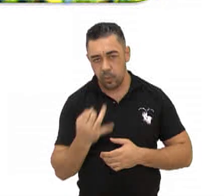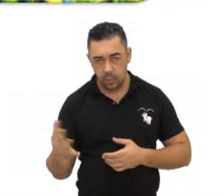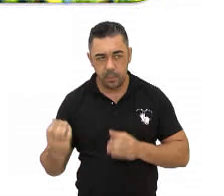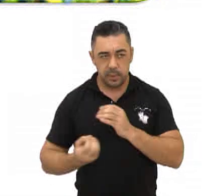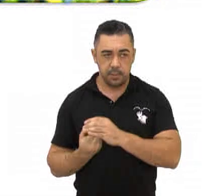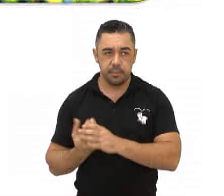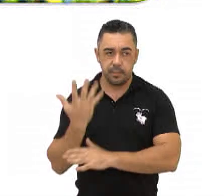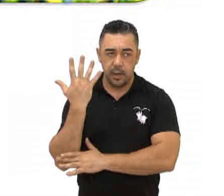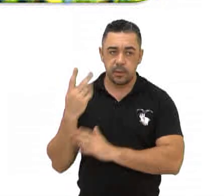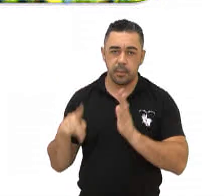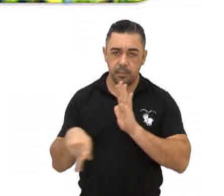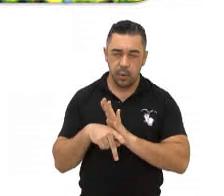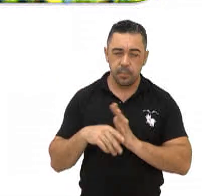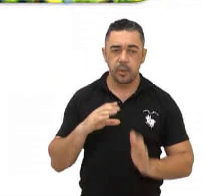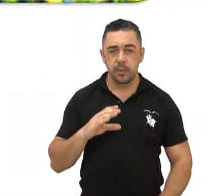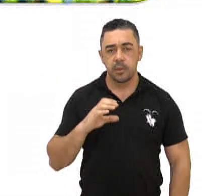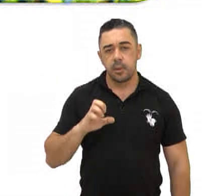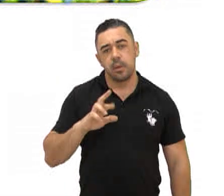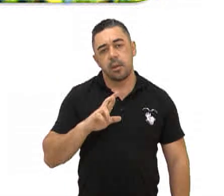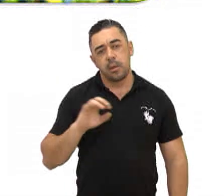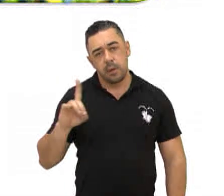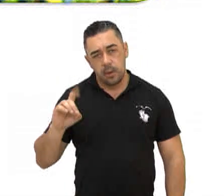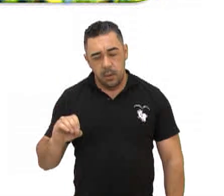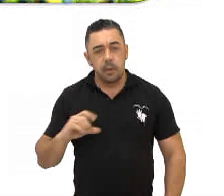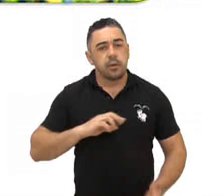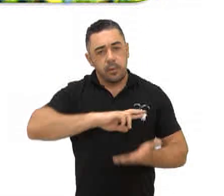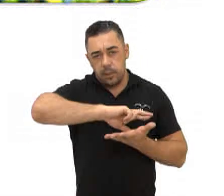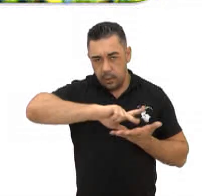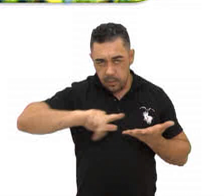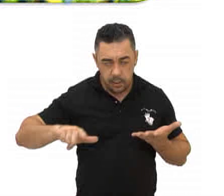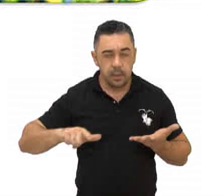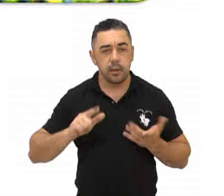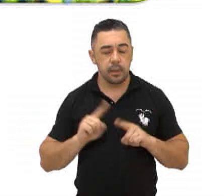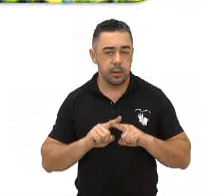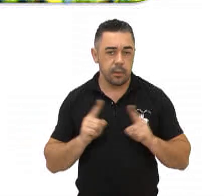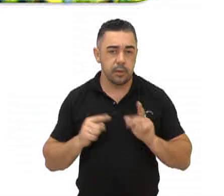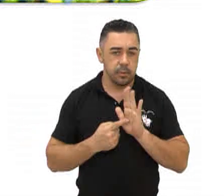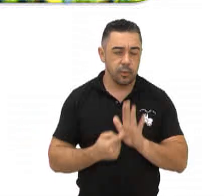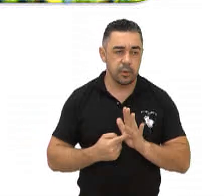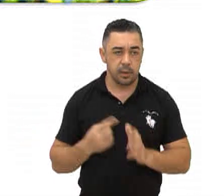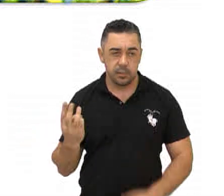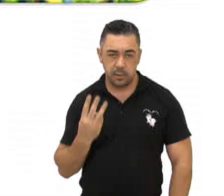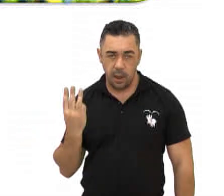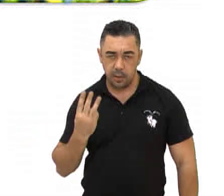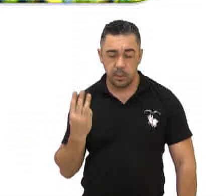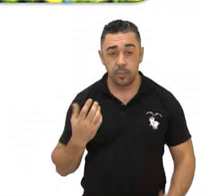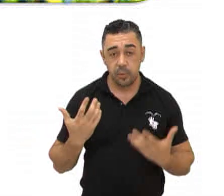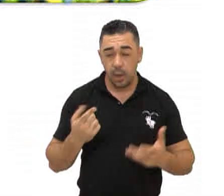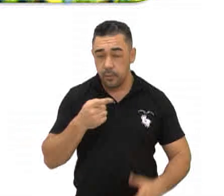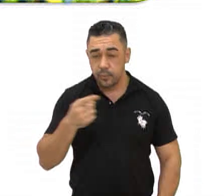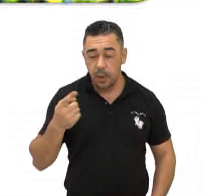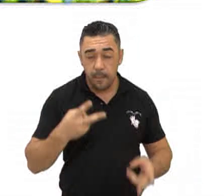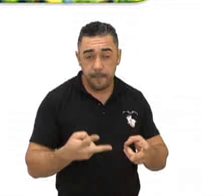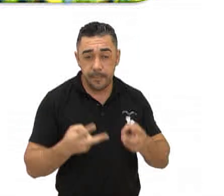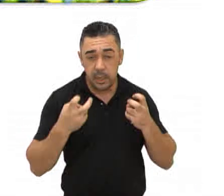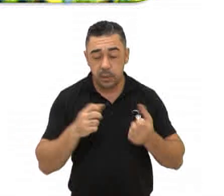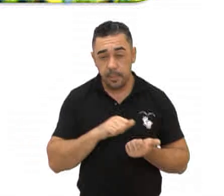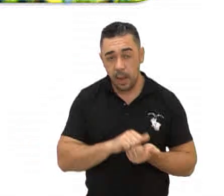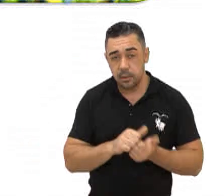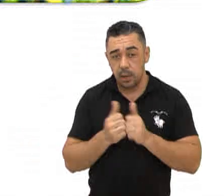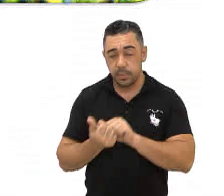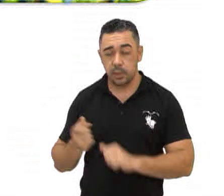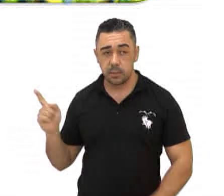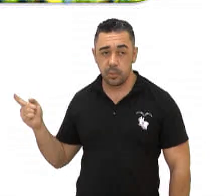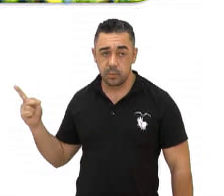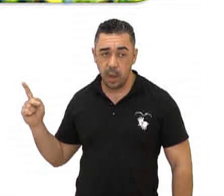cerrado. Tá lógico que tem uma infinidade de outras plantas, eu trouxe aqui só algumas para vocês verem, porque eu quero que vocês percebam as adaptações que